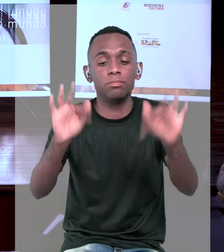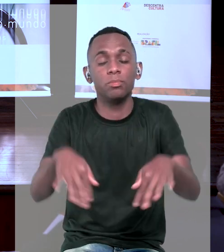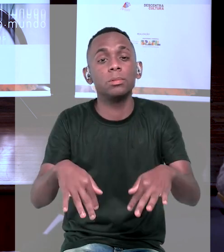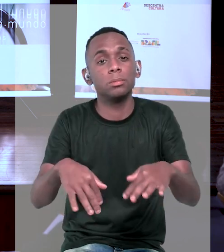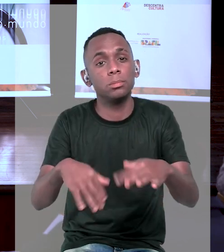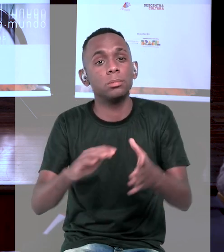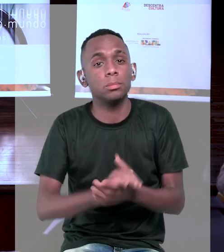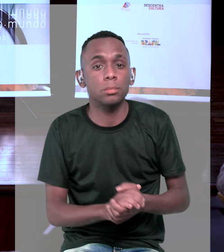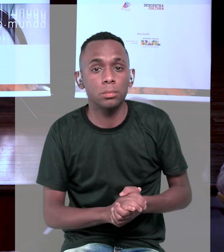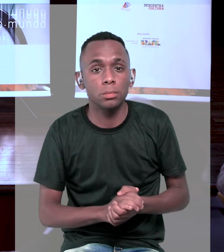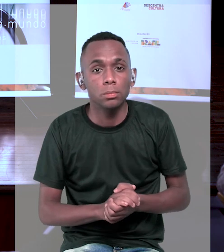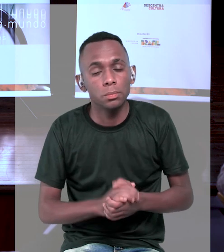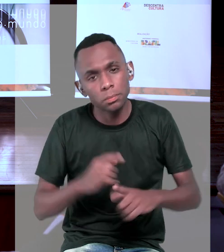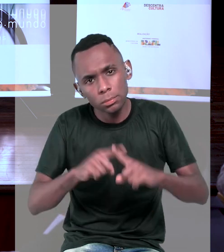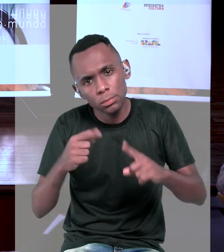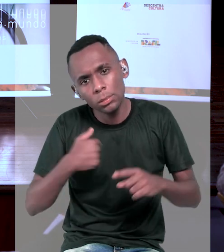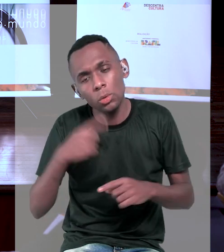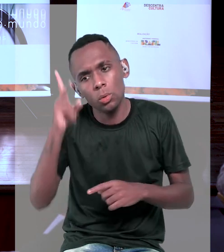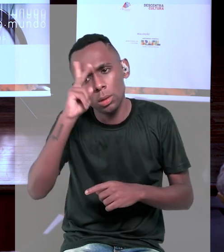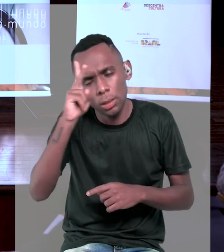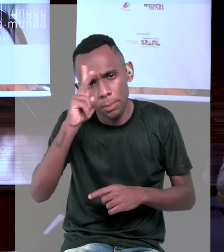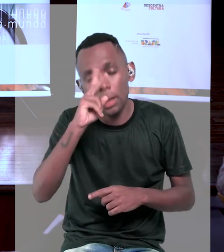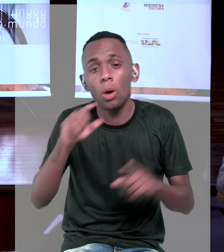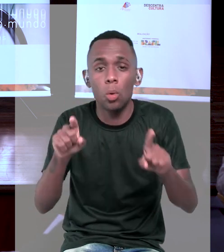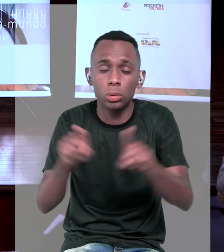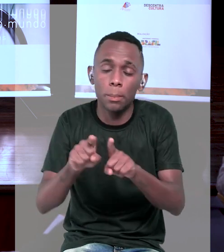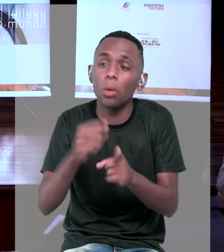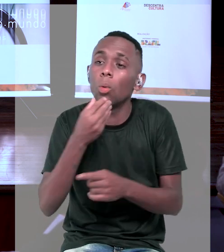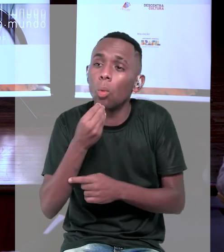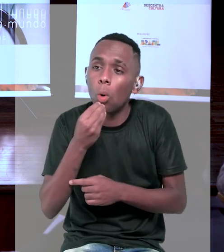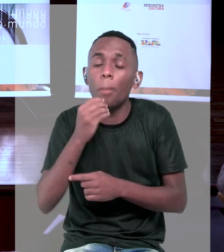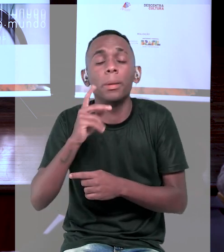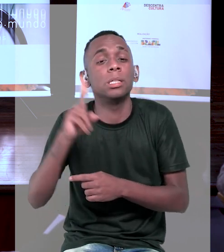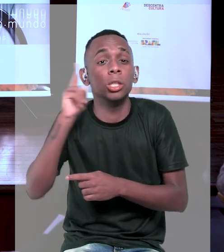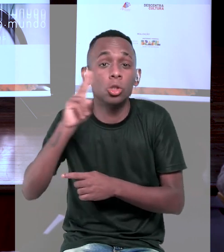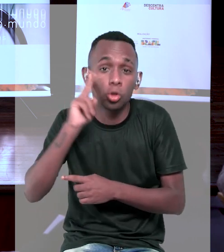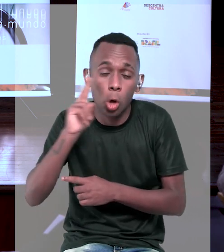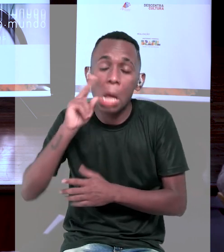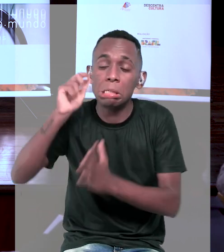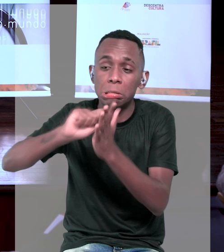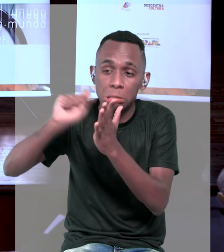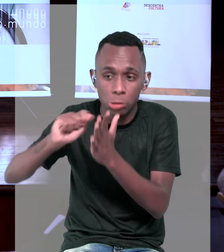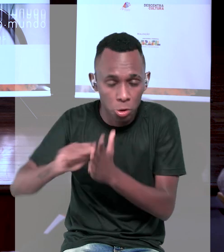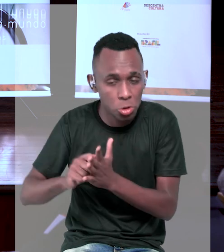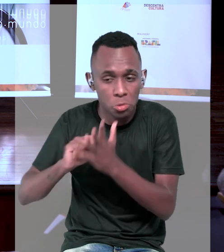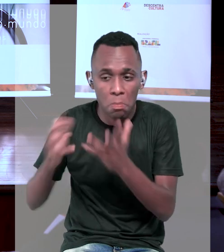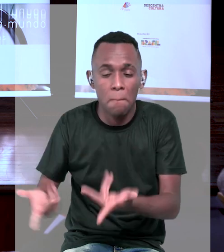eu vou me lembrar do Yuval Harari, grande historiador, um escritor de best-seller consagrado no mundo